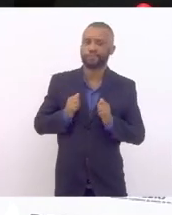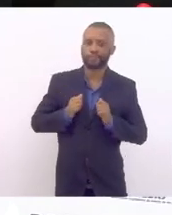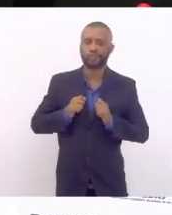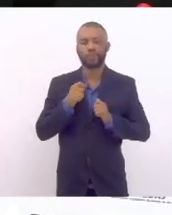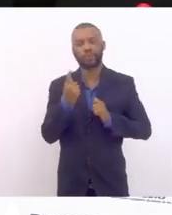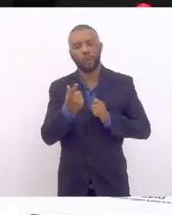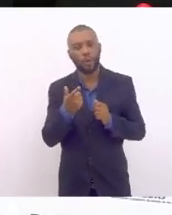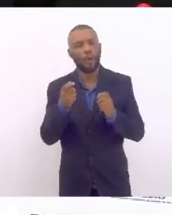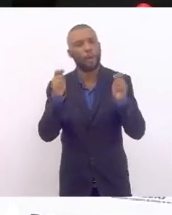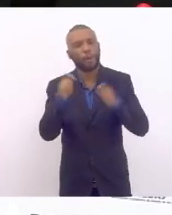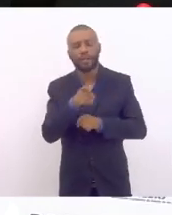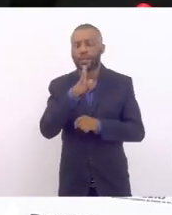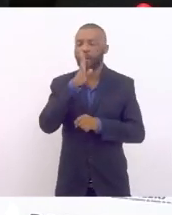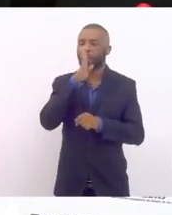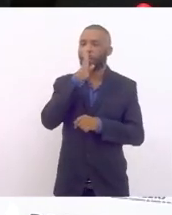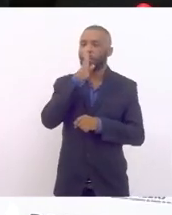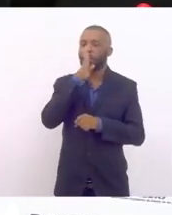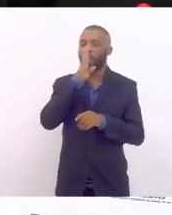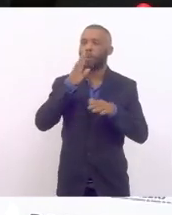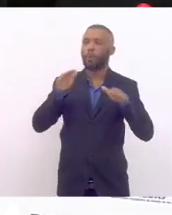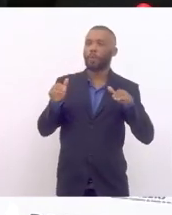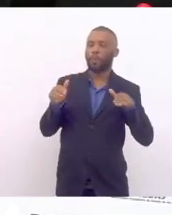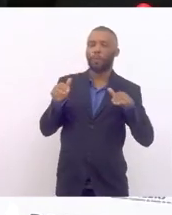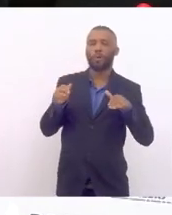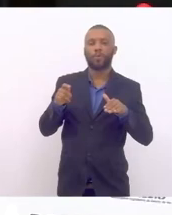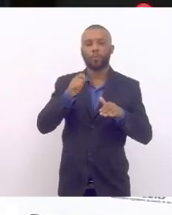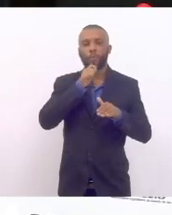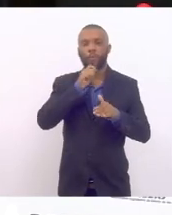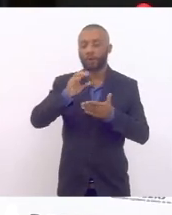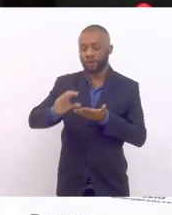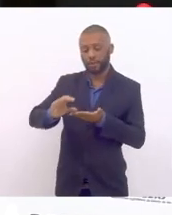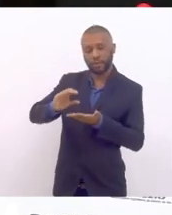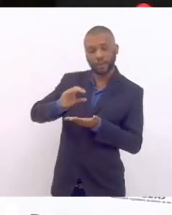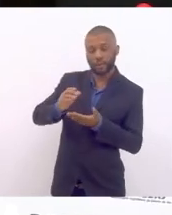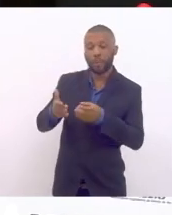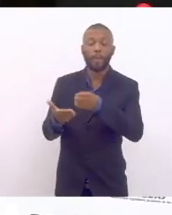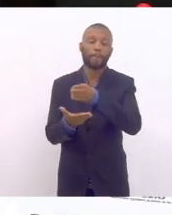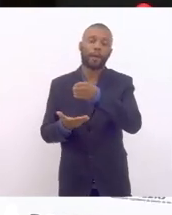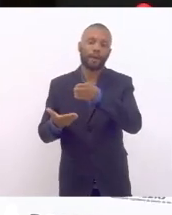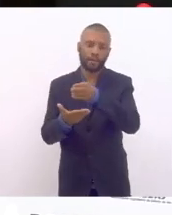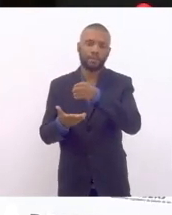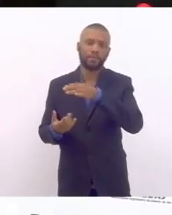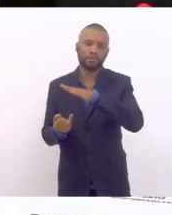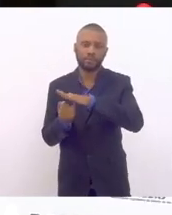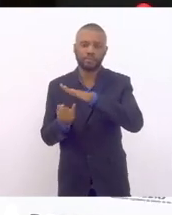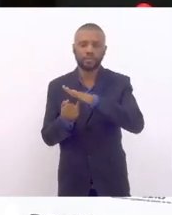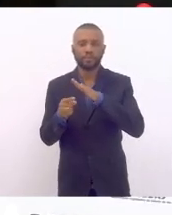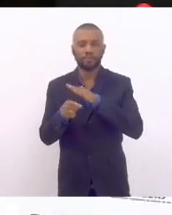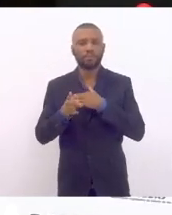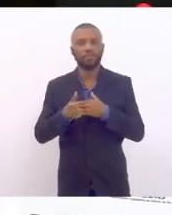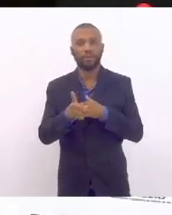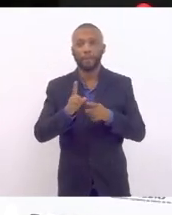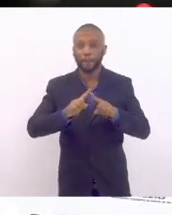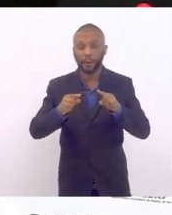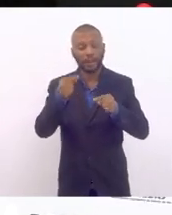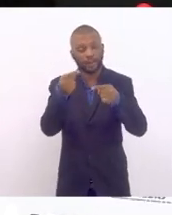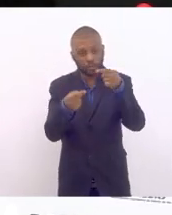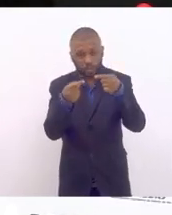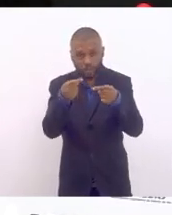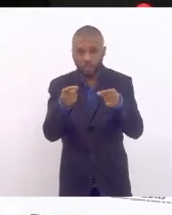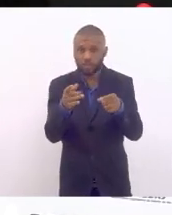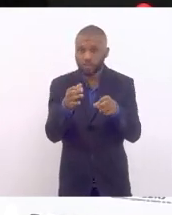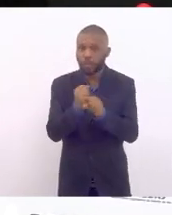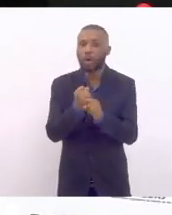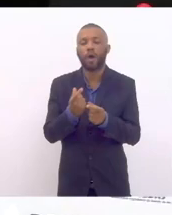possa ficar é sem o pagamento daquilo mínimo para a instituição se manter mas a discussão do orçamento